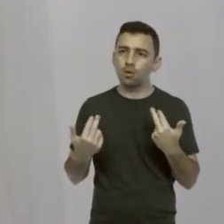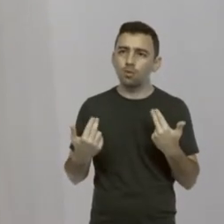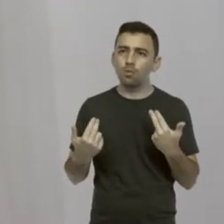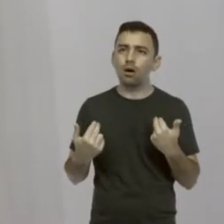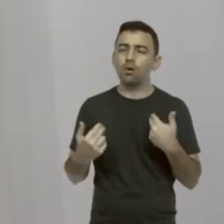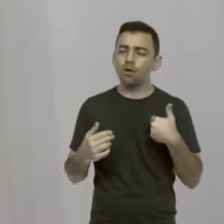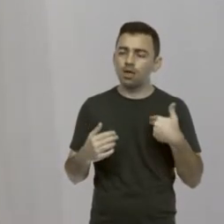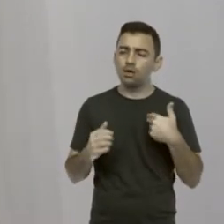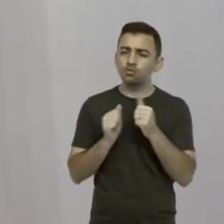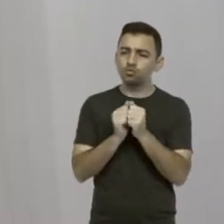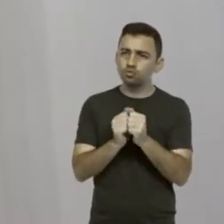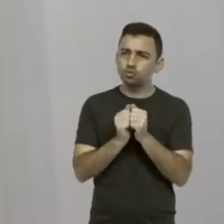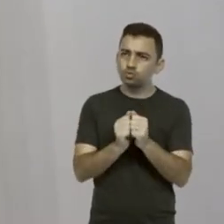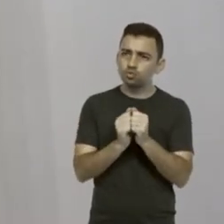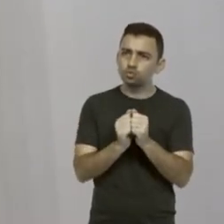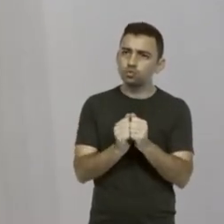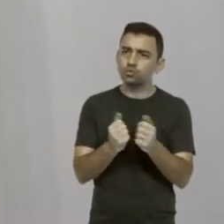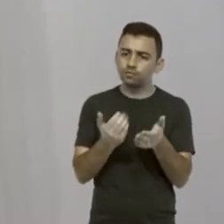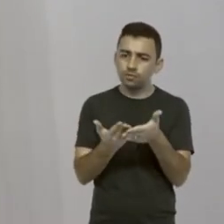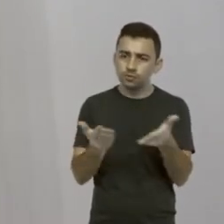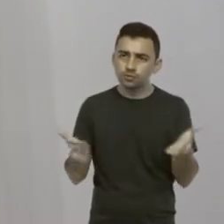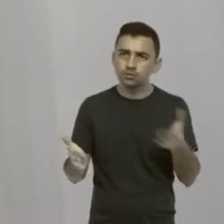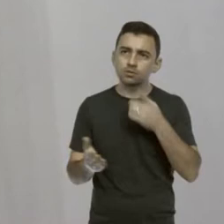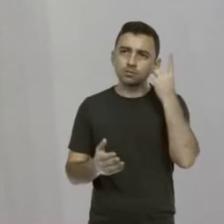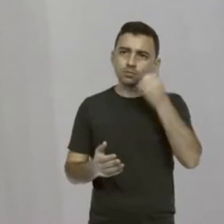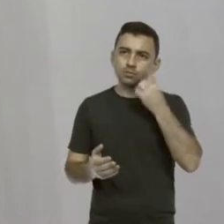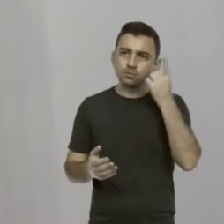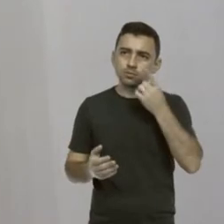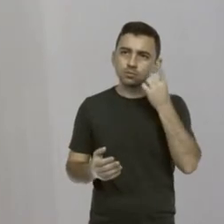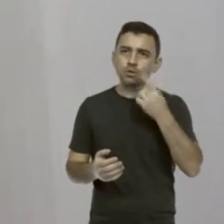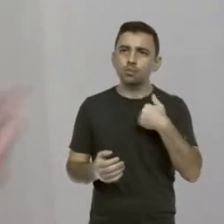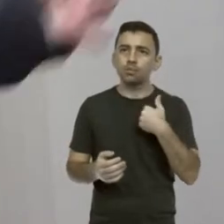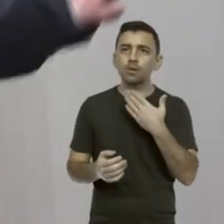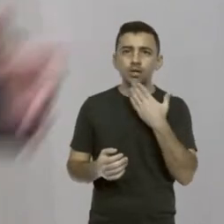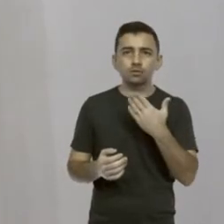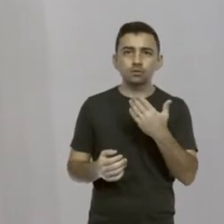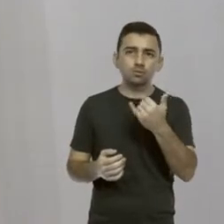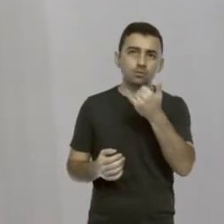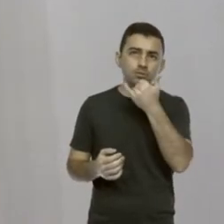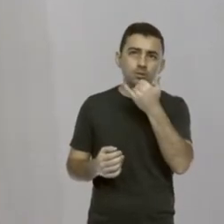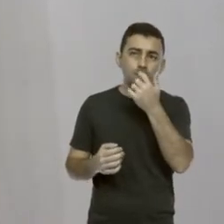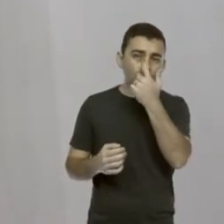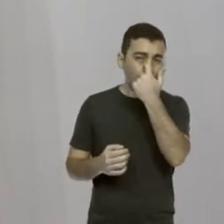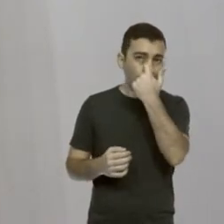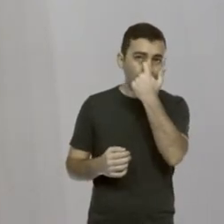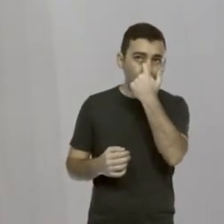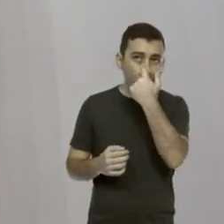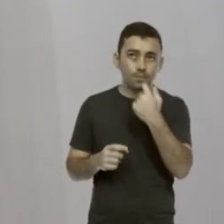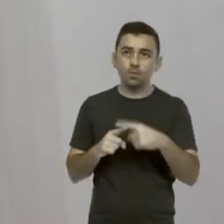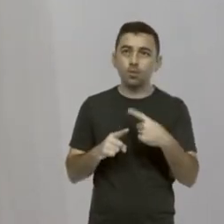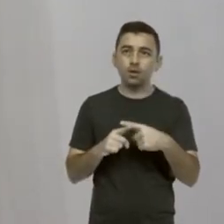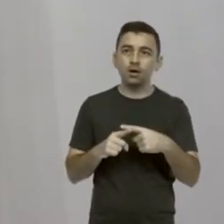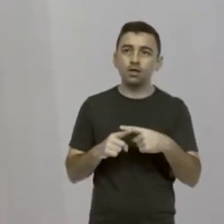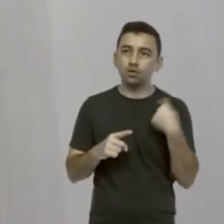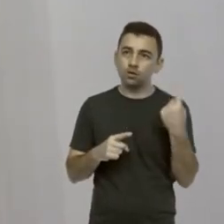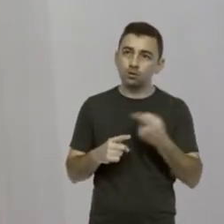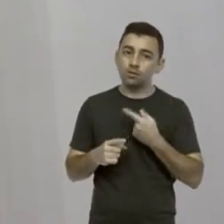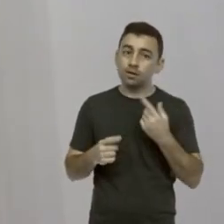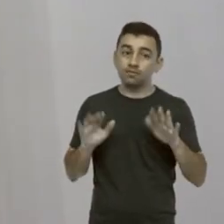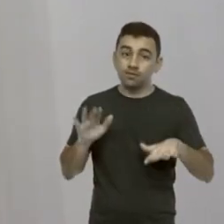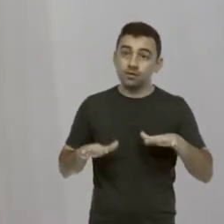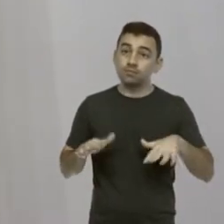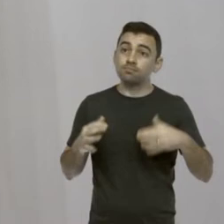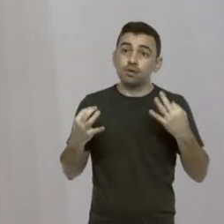junto com os novos deputados, meus companheiros, o qual peço desculpa a todos, talvez, que a gente não esteja perfeito, alinhado para o